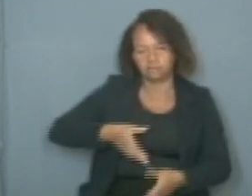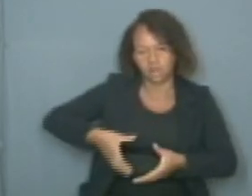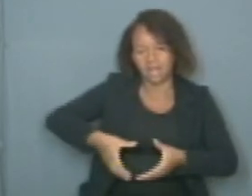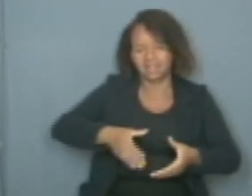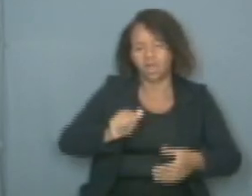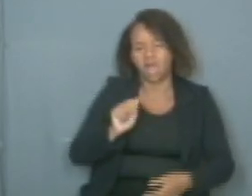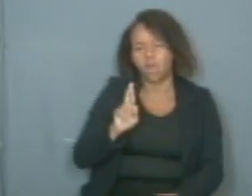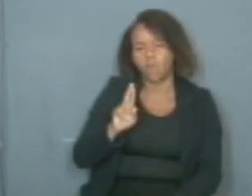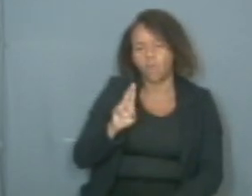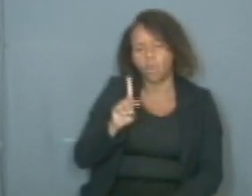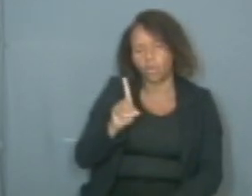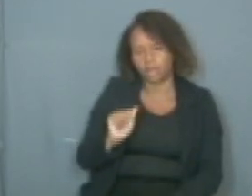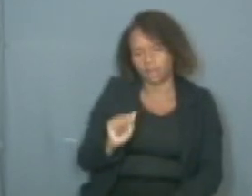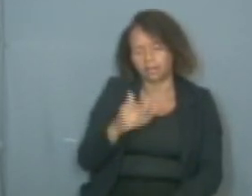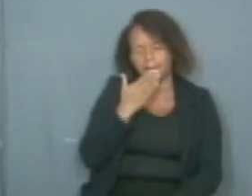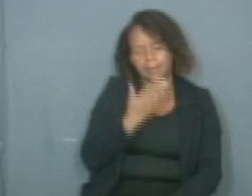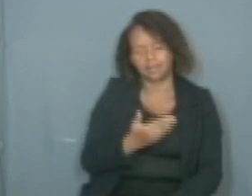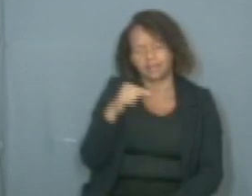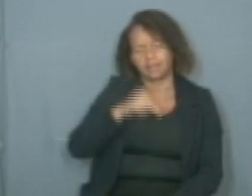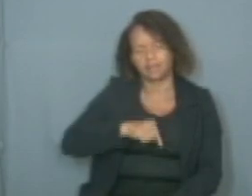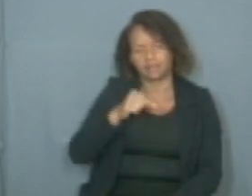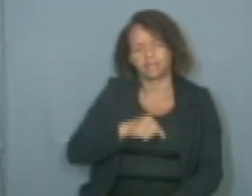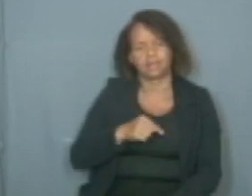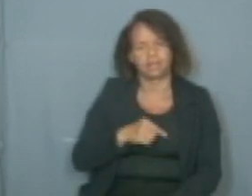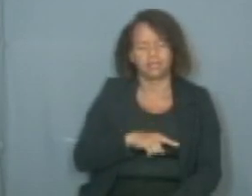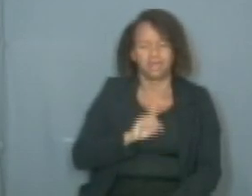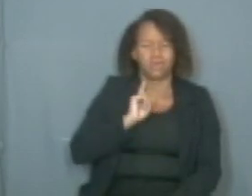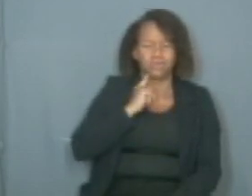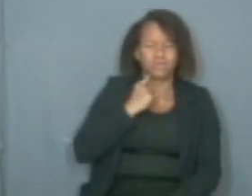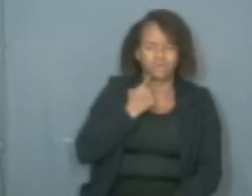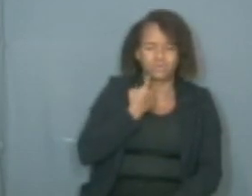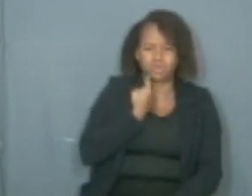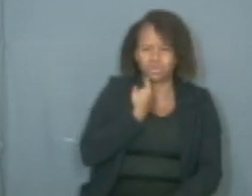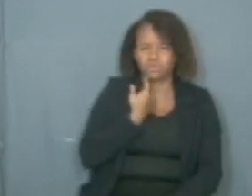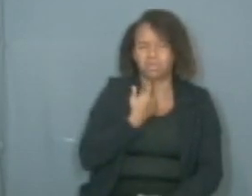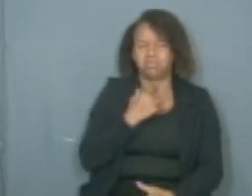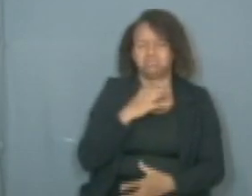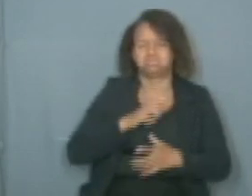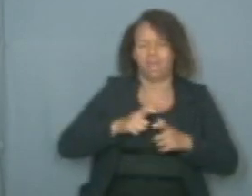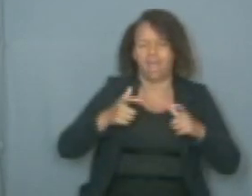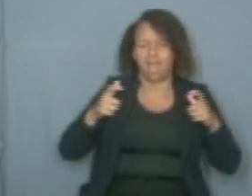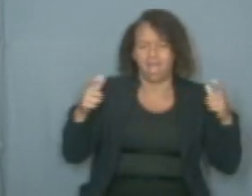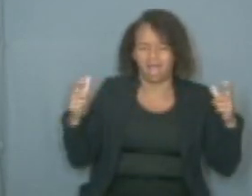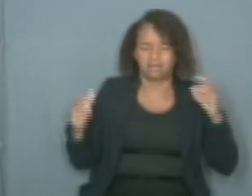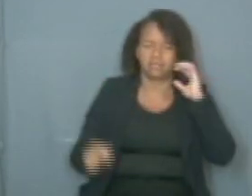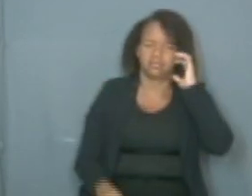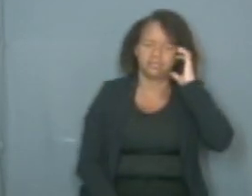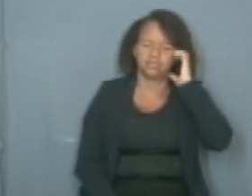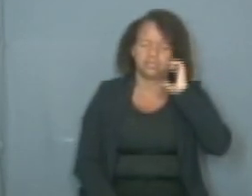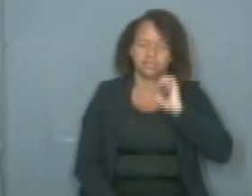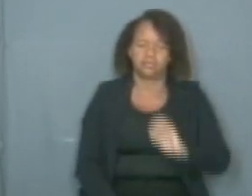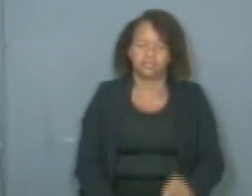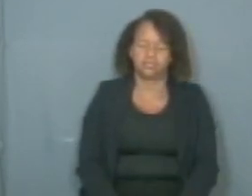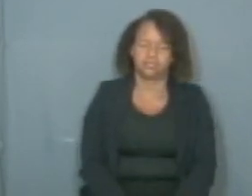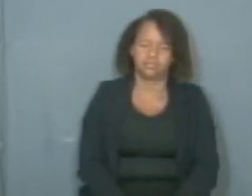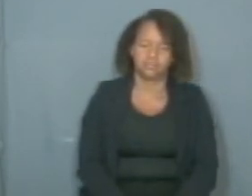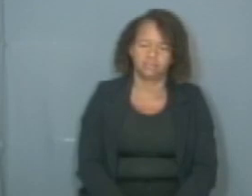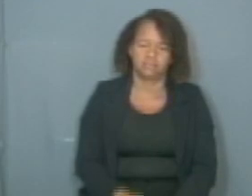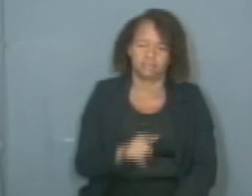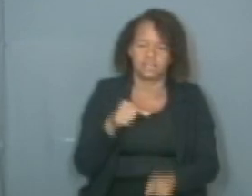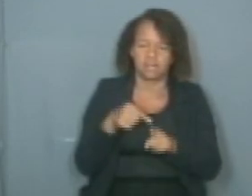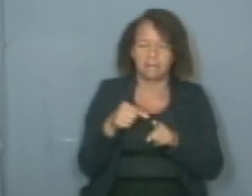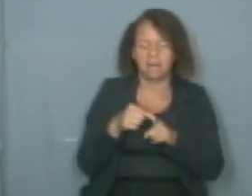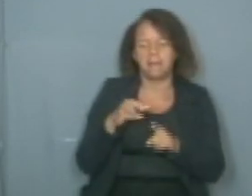do Arruda, que a gente está pedindo aqui, diante do acúmulo de entulhos, vegetação alta, parará, parará, parará. Isso é no